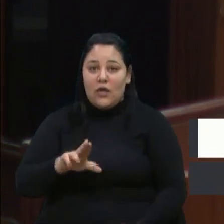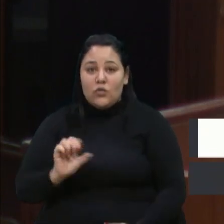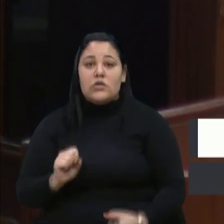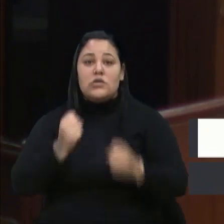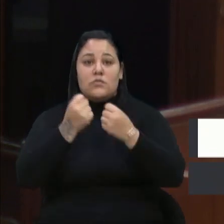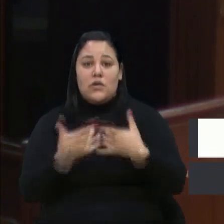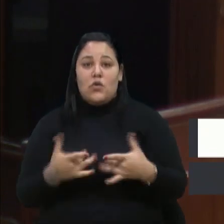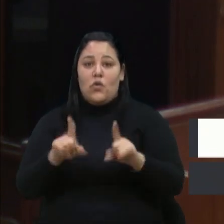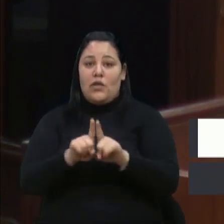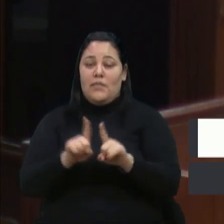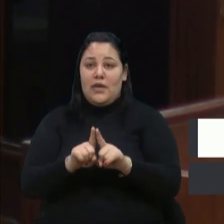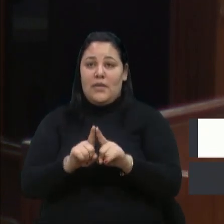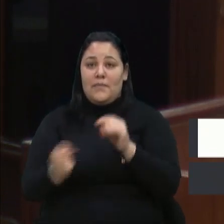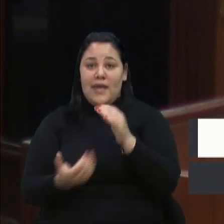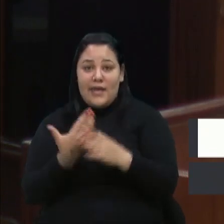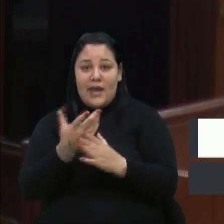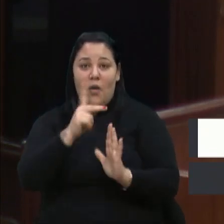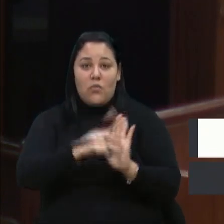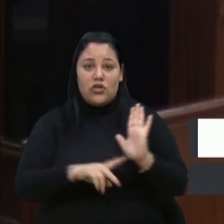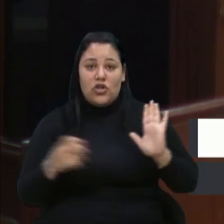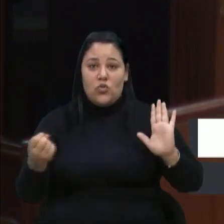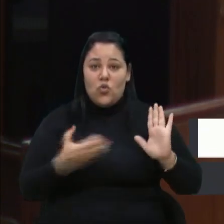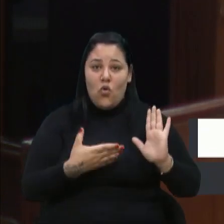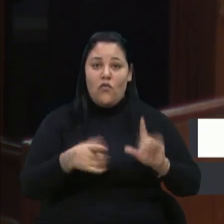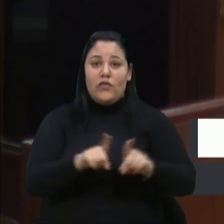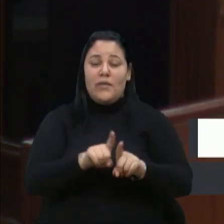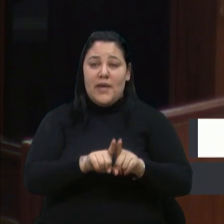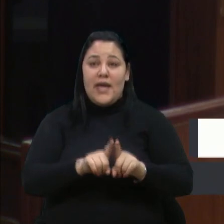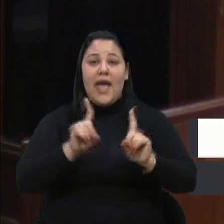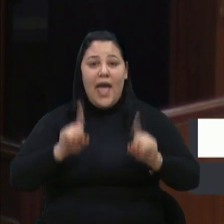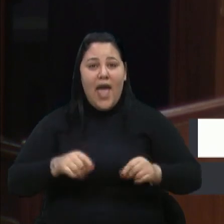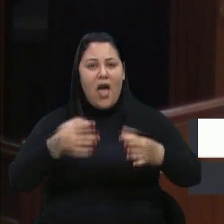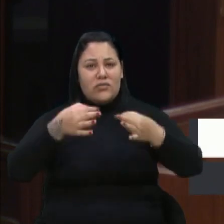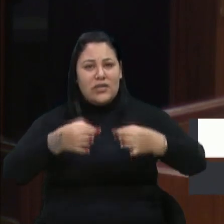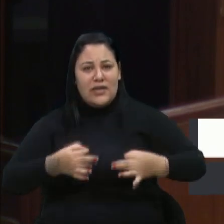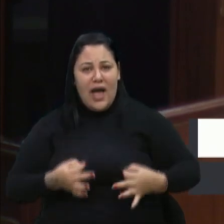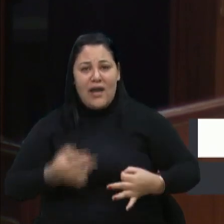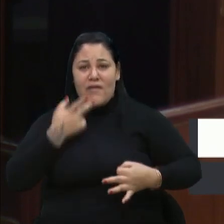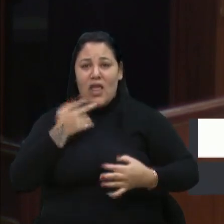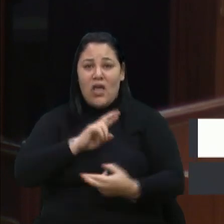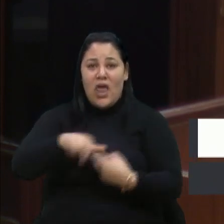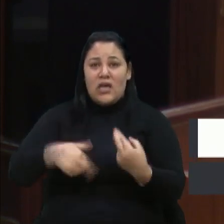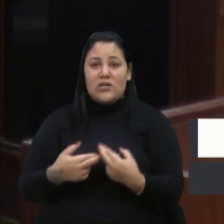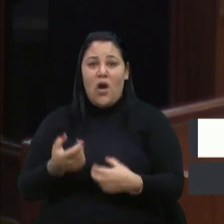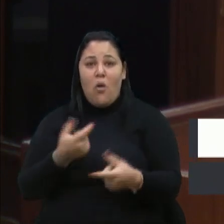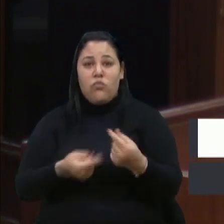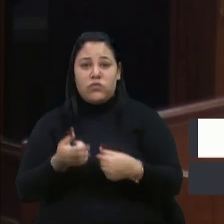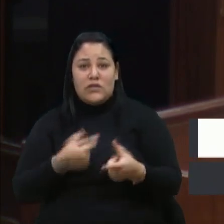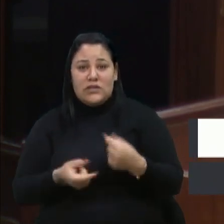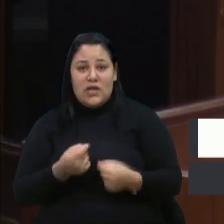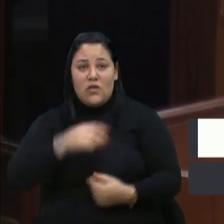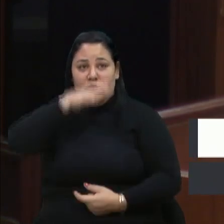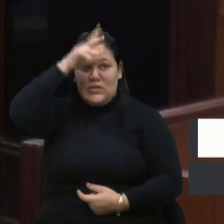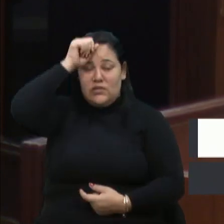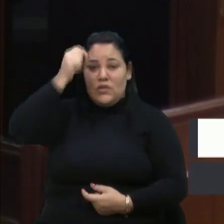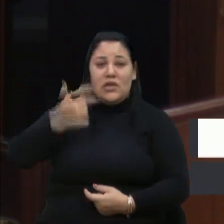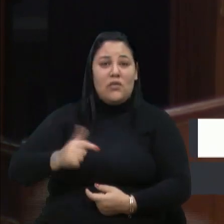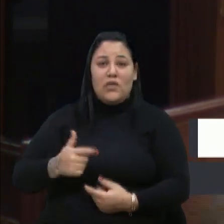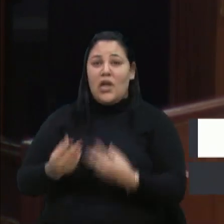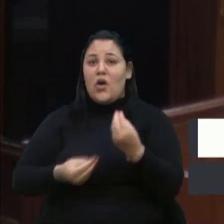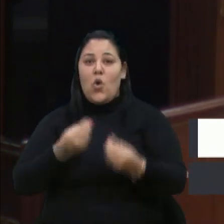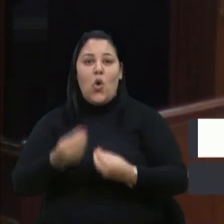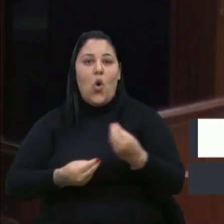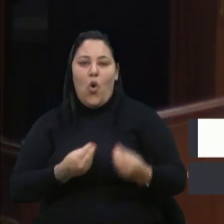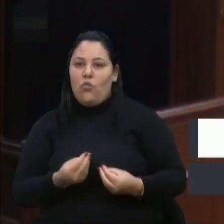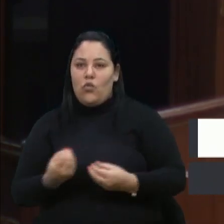a elaboração desse novo projeto foi a situação financeira do município, que não tem condições nenhuma de aportar